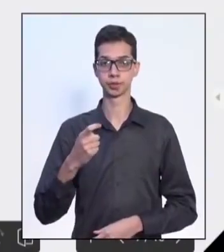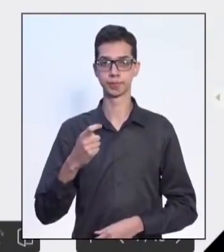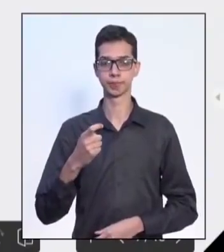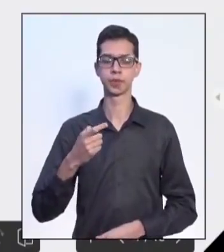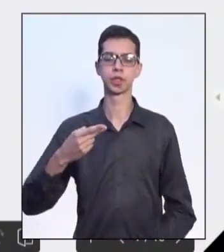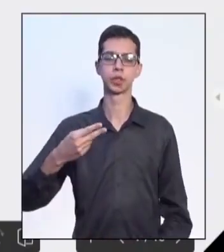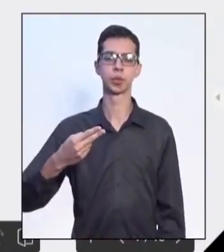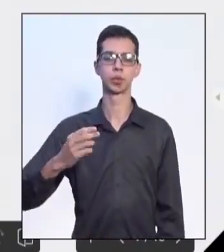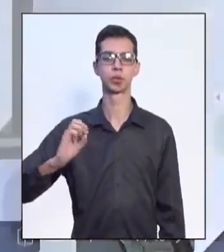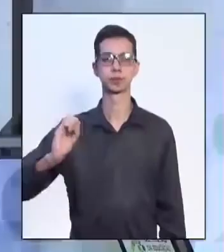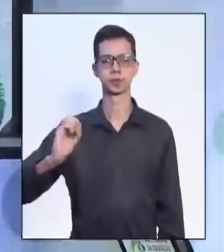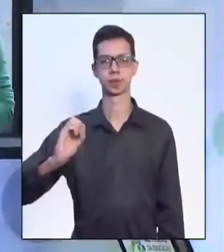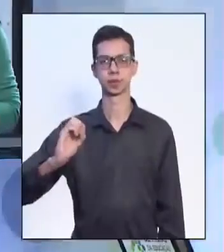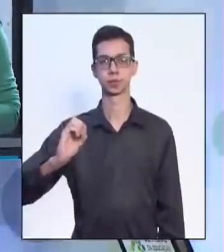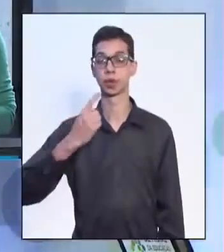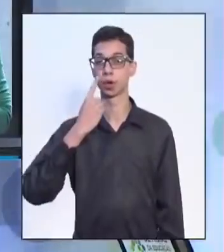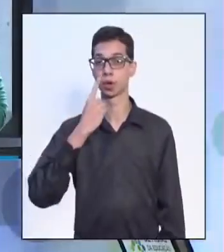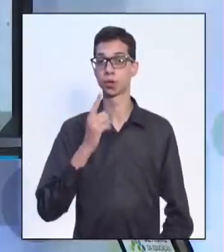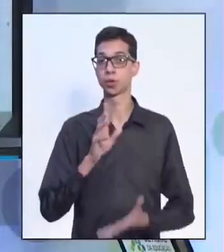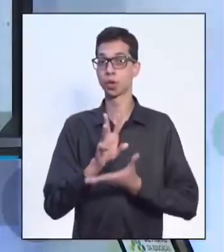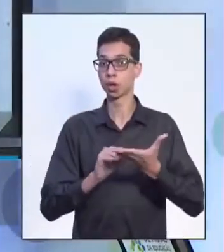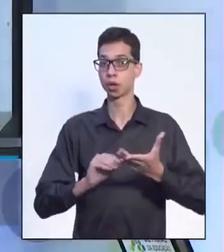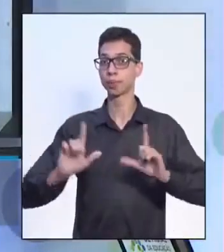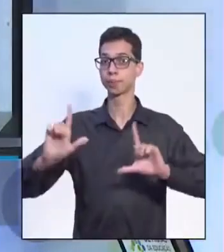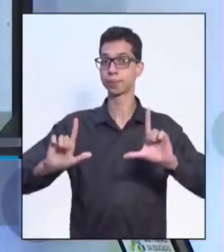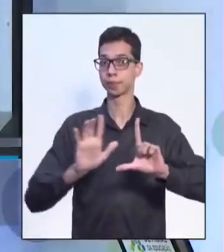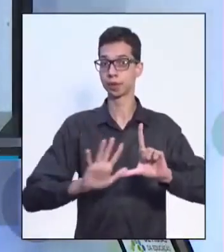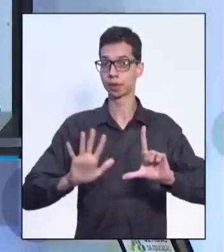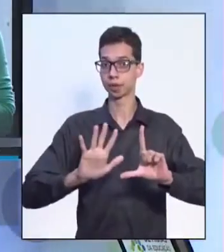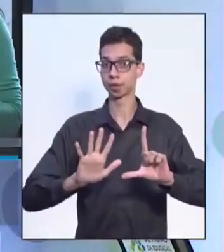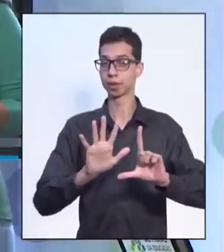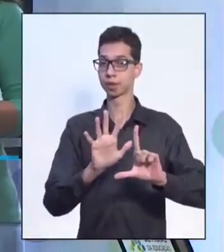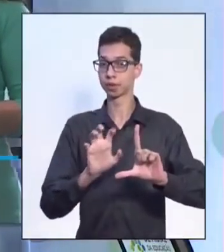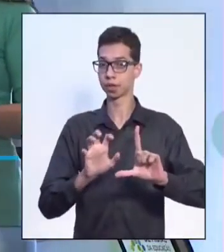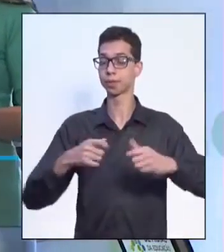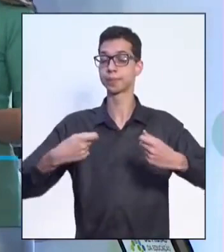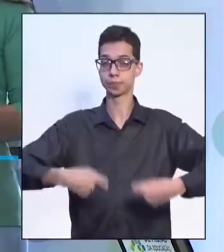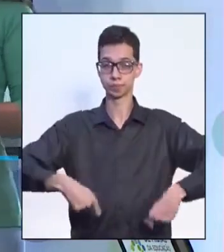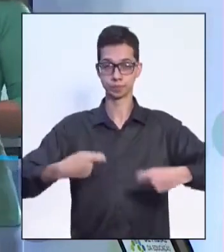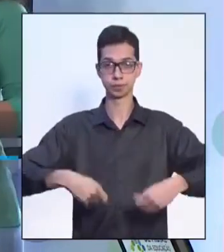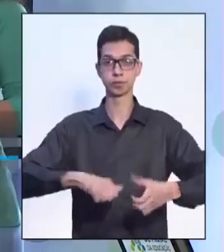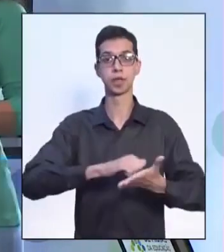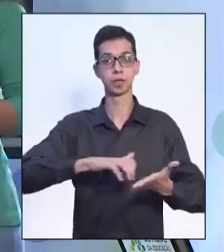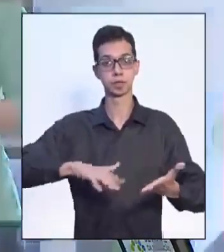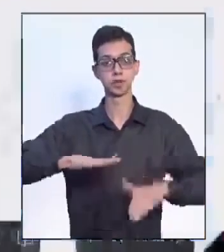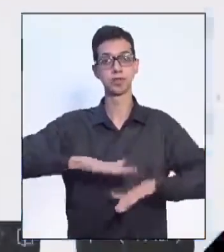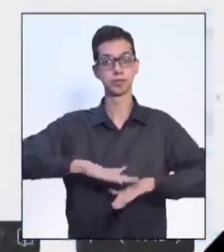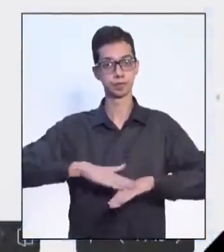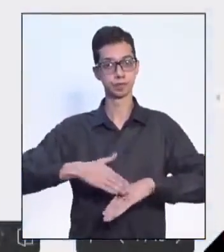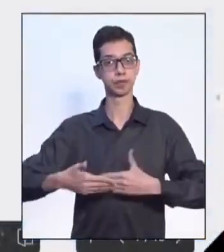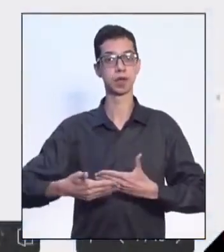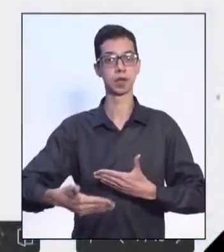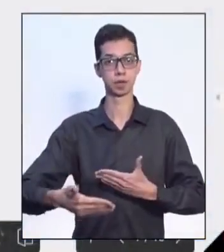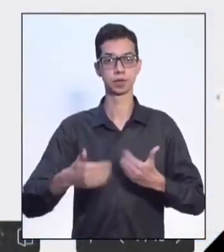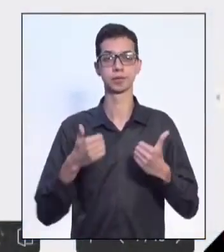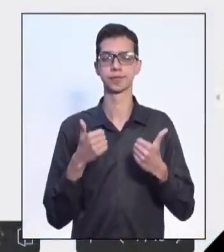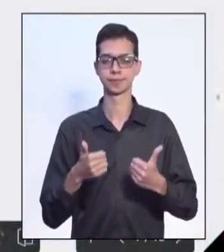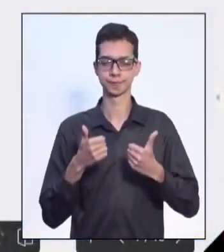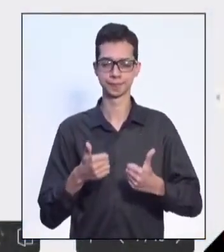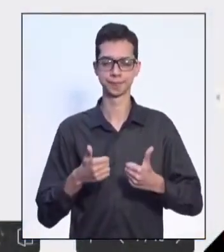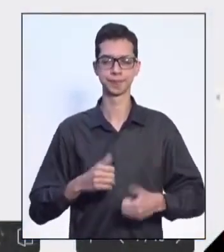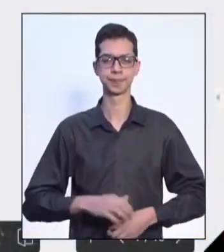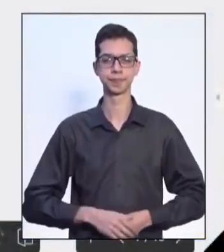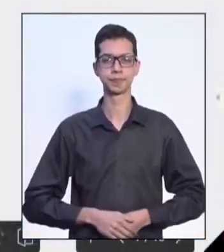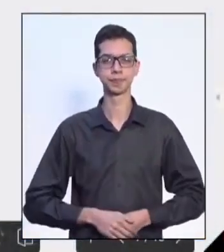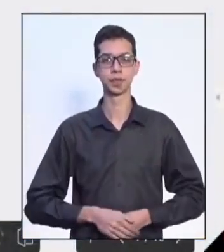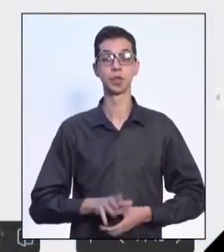0. Pessoal, printa a tela. Você vai precisar para fazer a sua atividade. Muito bem.